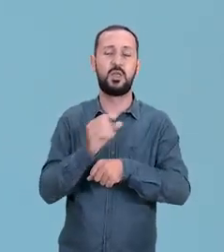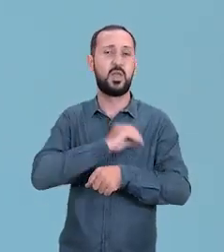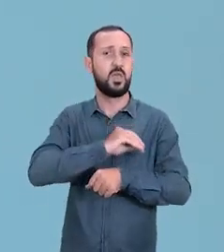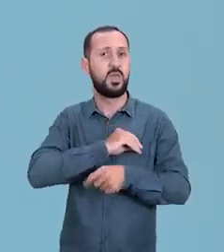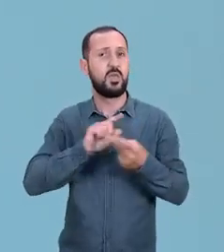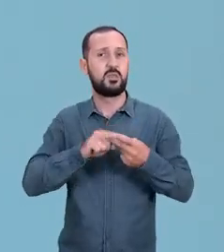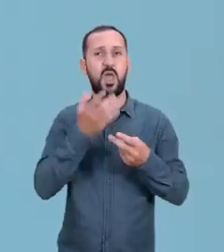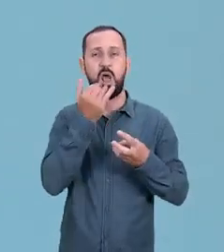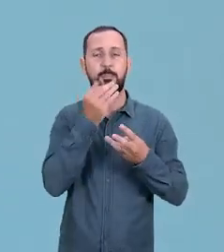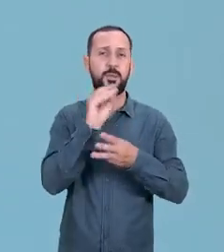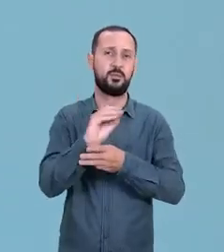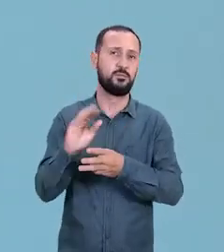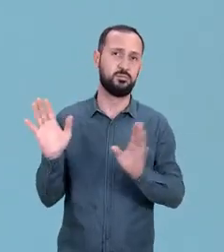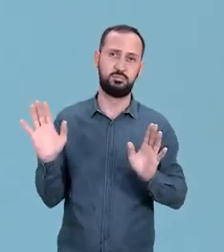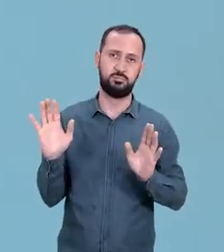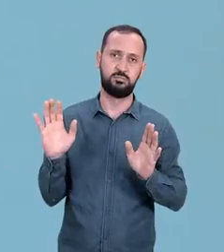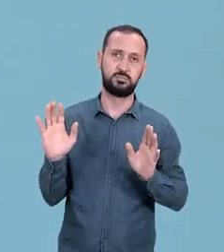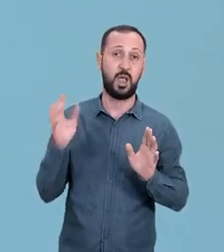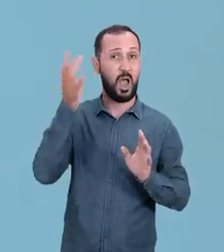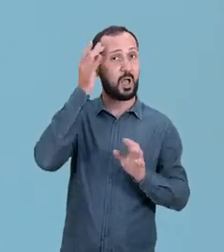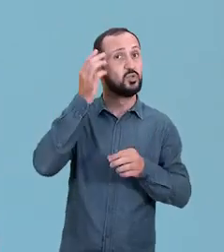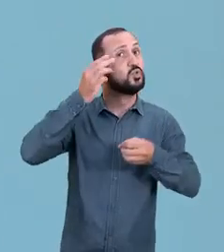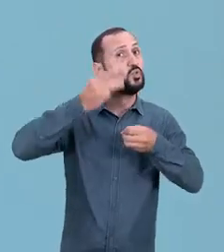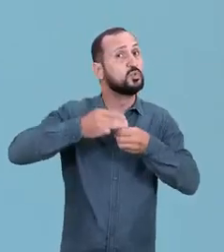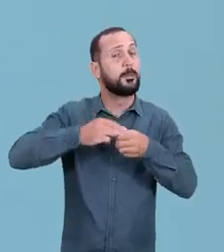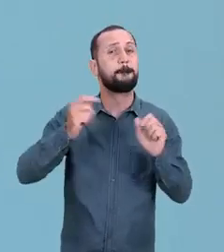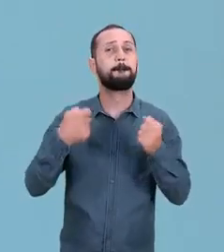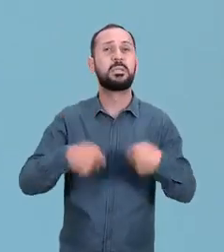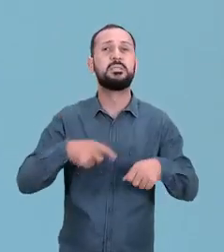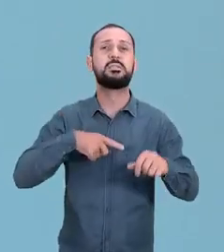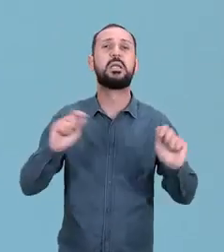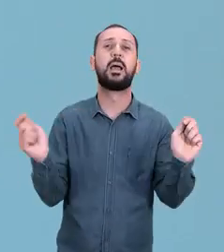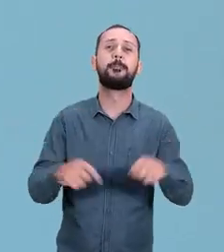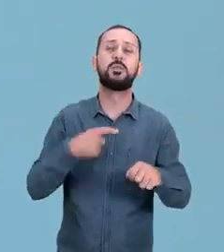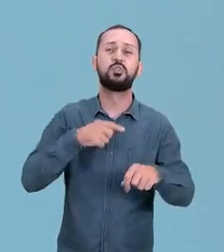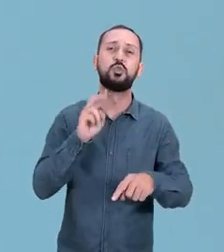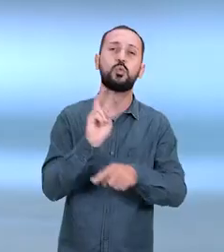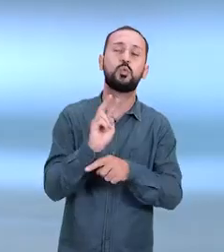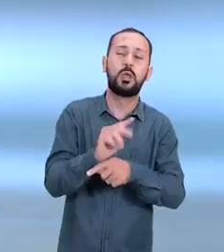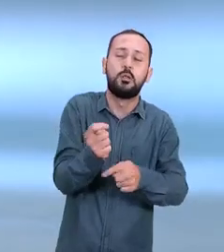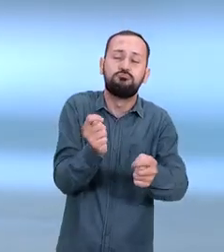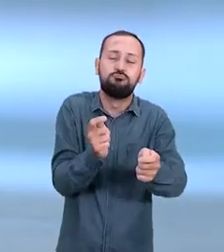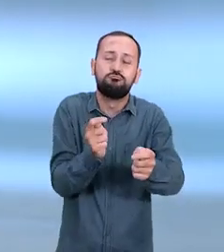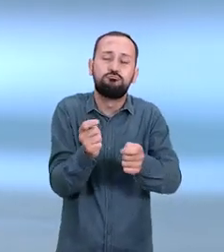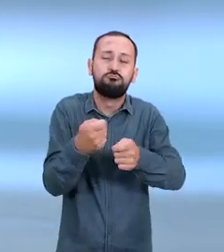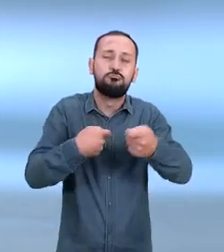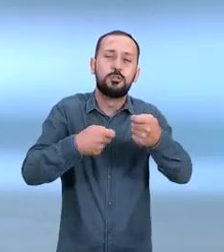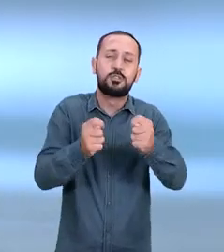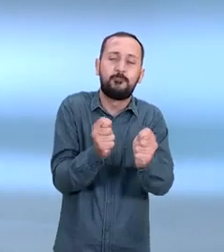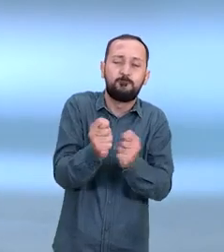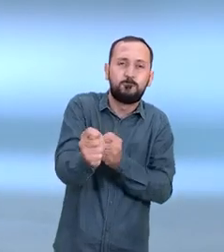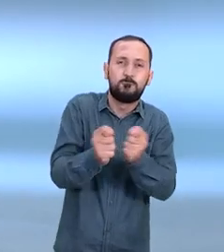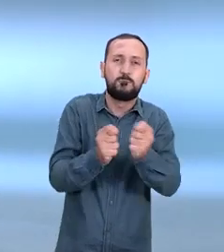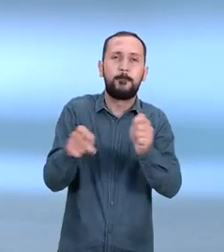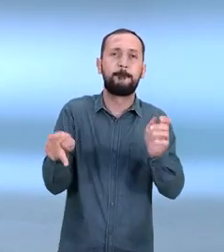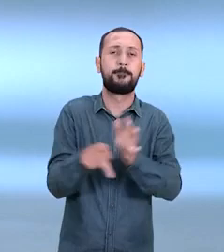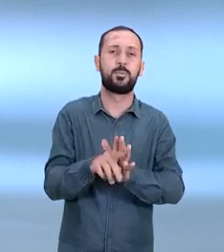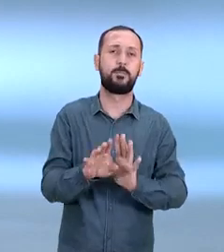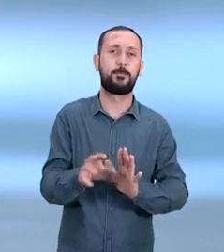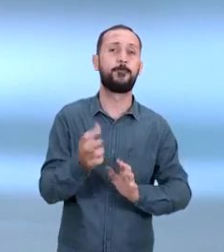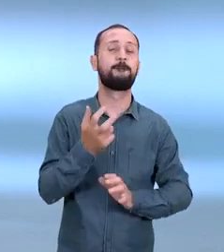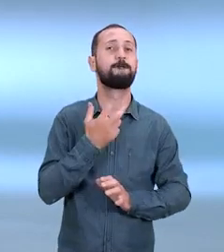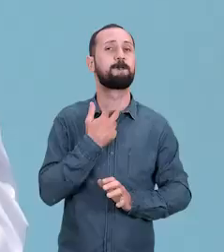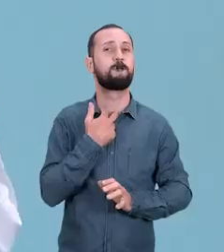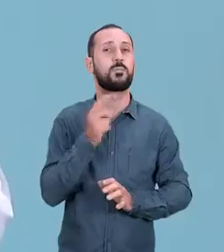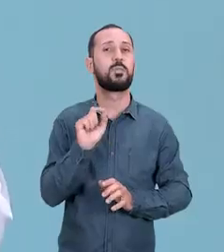e alimento. Né? Então, acho que o município tem que ter essa capacidade de gerir, né, o seu próprio patrimônio. O